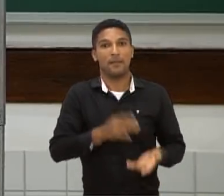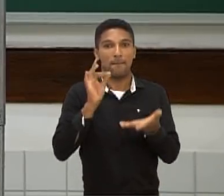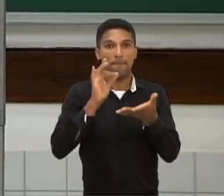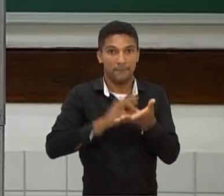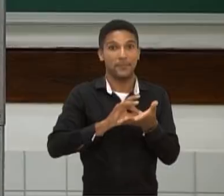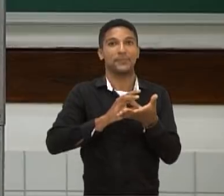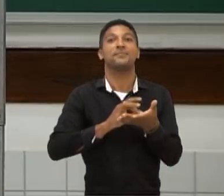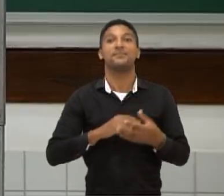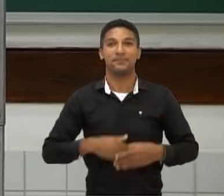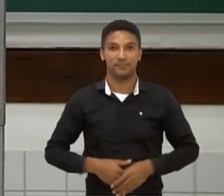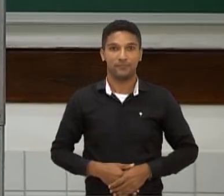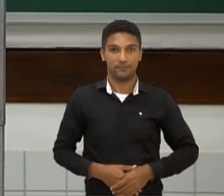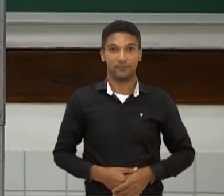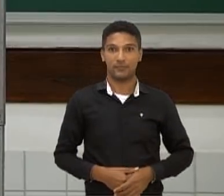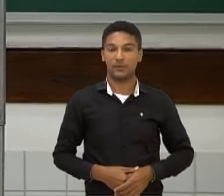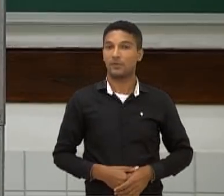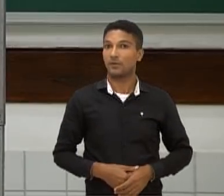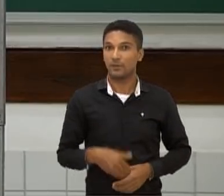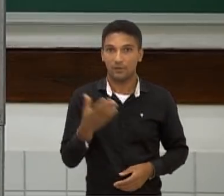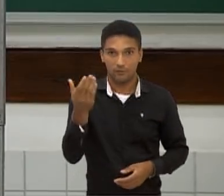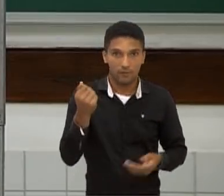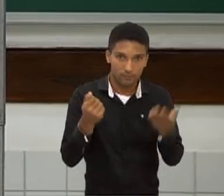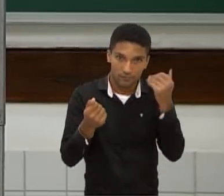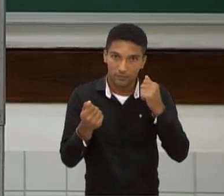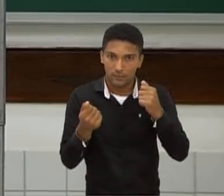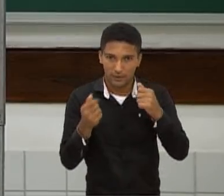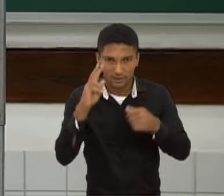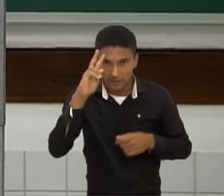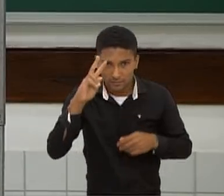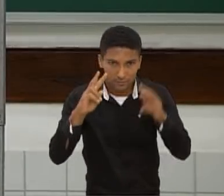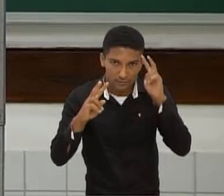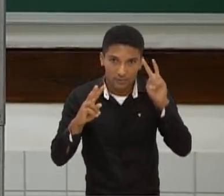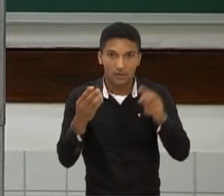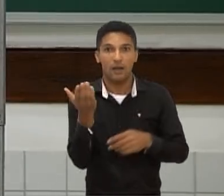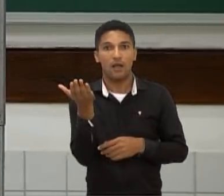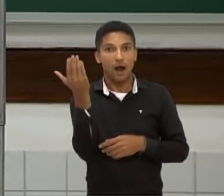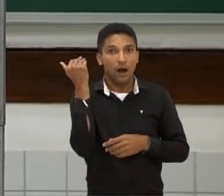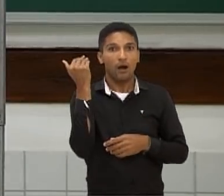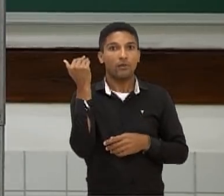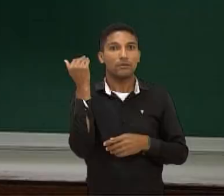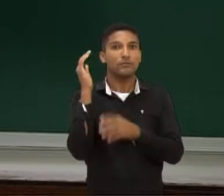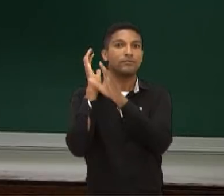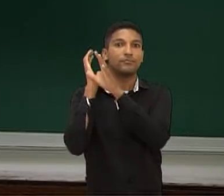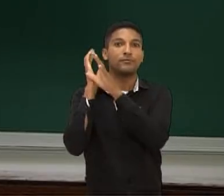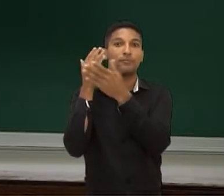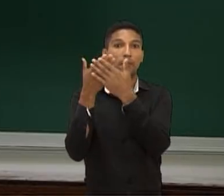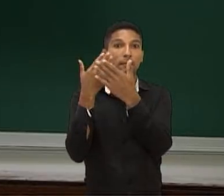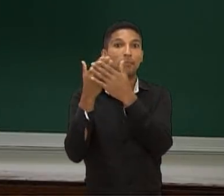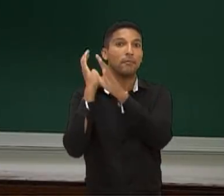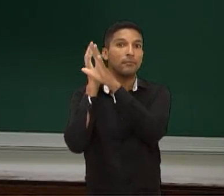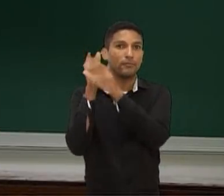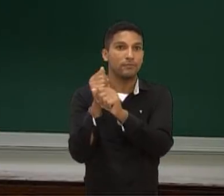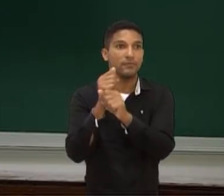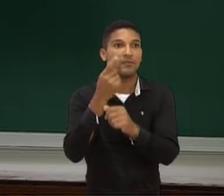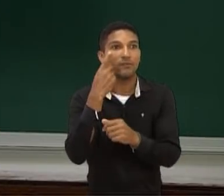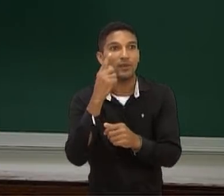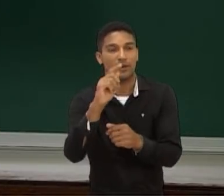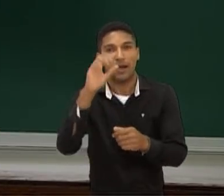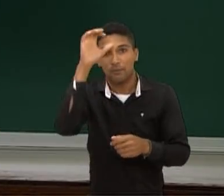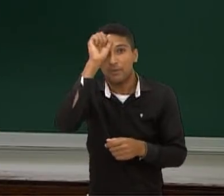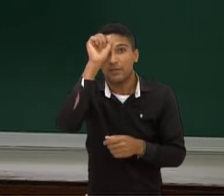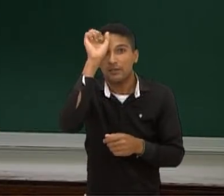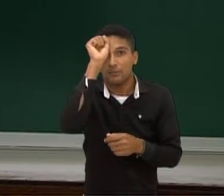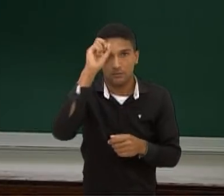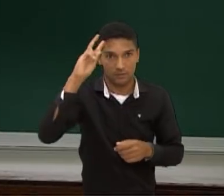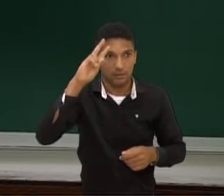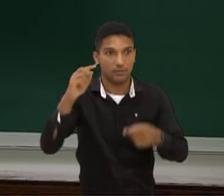Belezinha? Então, vamos lá, vamos retomar aí o que nós falamos na aula anterior? Então, na aula anterior, o que nós aprendemos